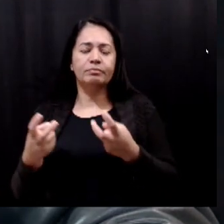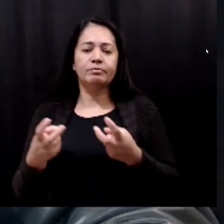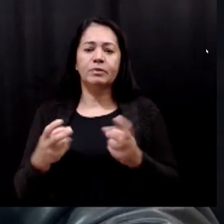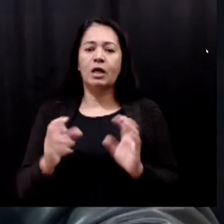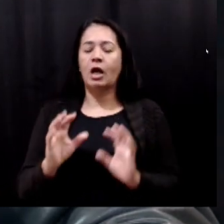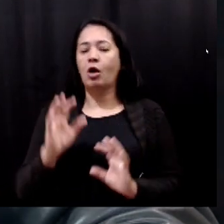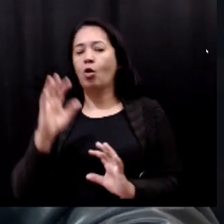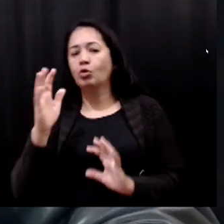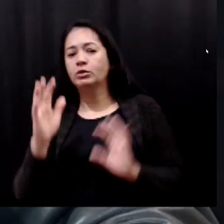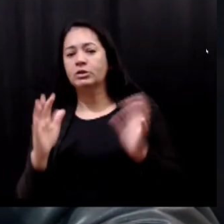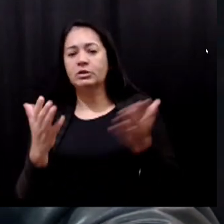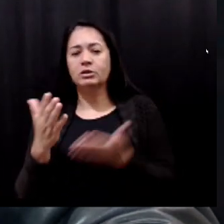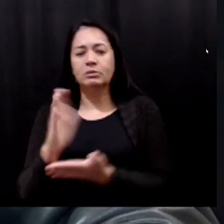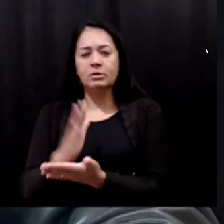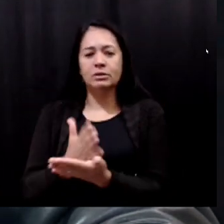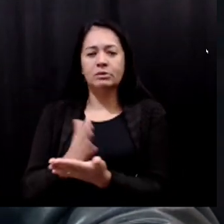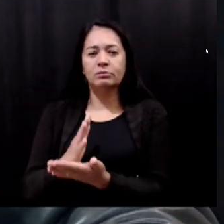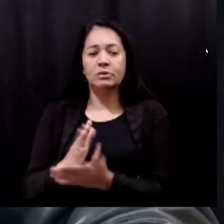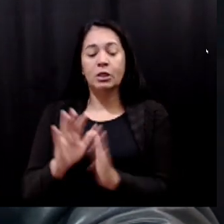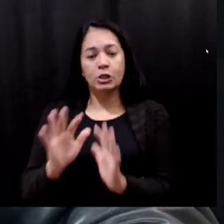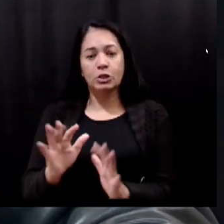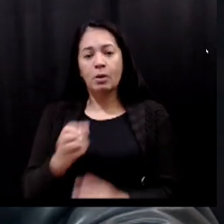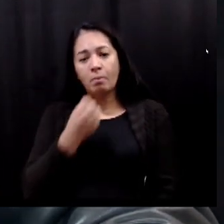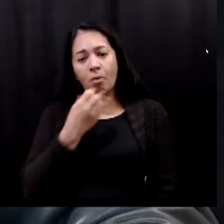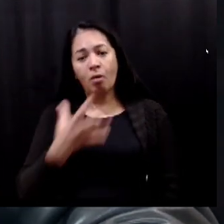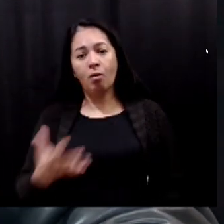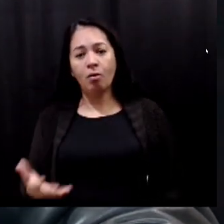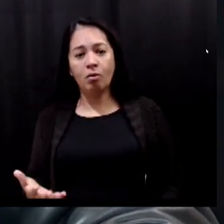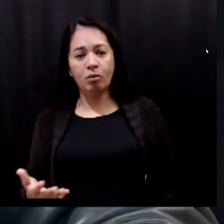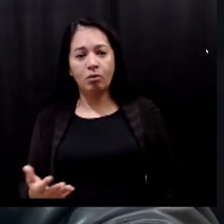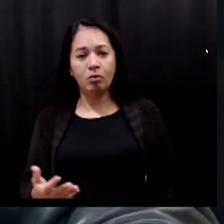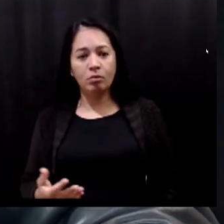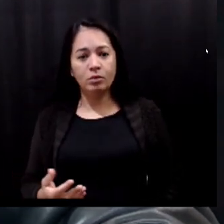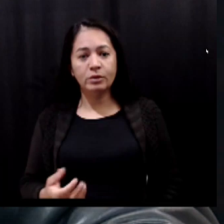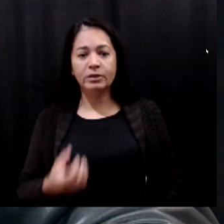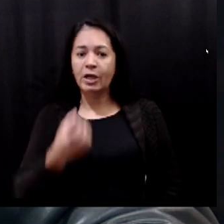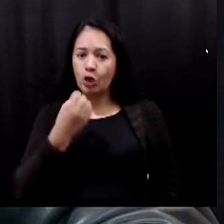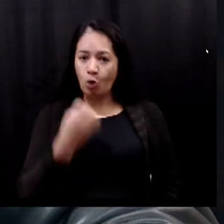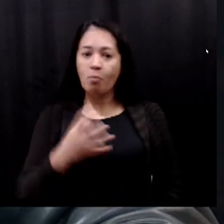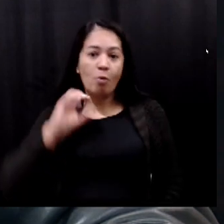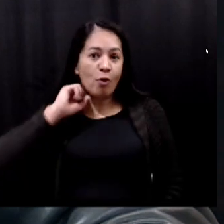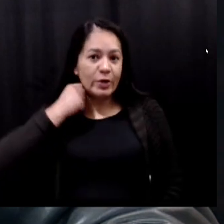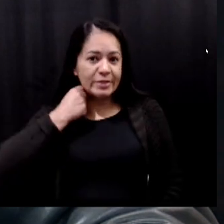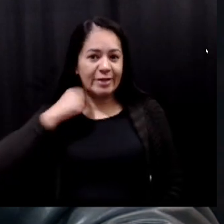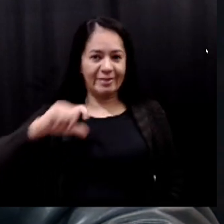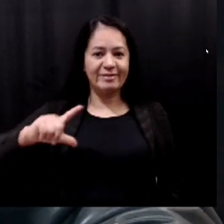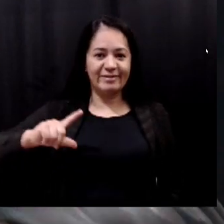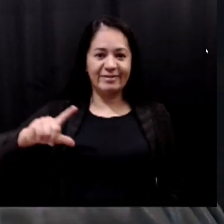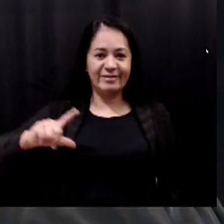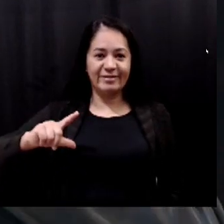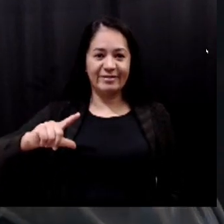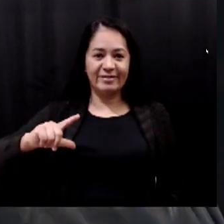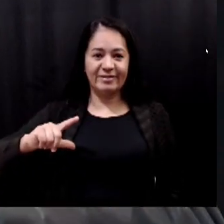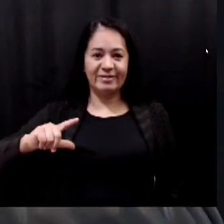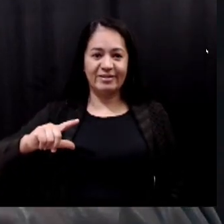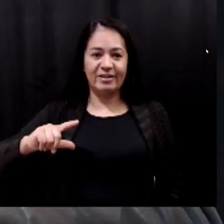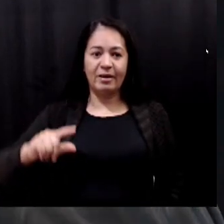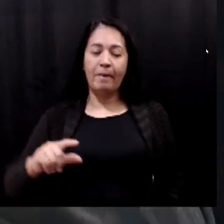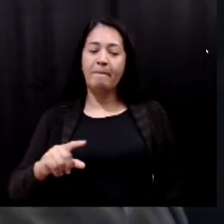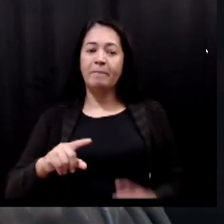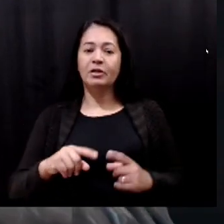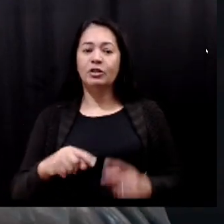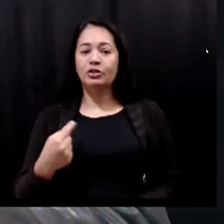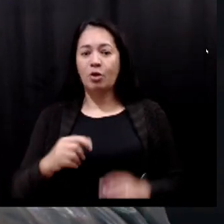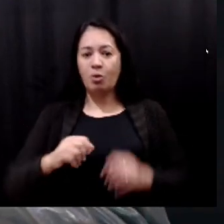né? Isso é bom. Tem o bom estresse, né? Que a gente chama de eustresse, que nos